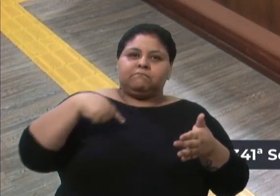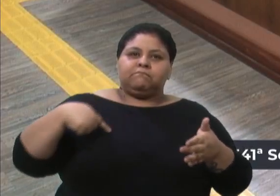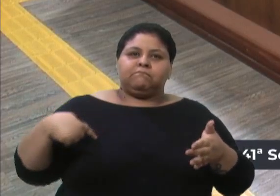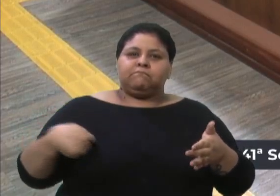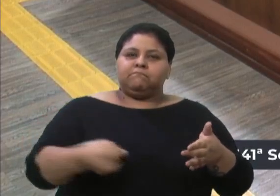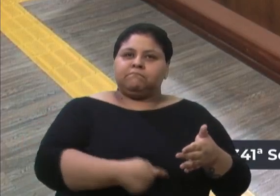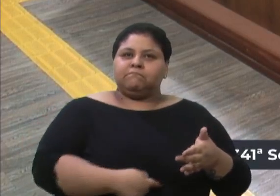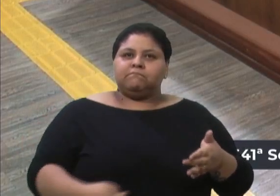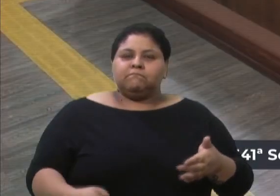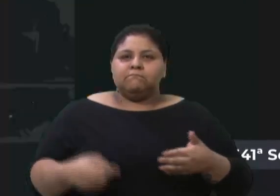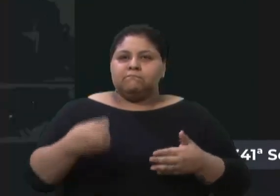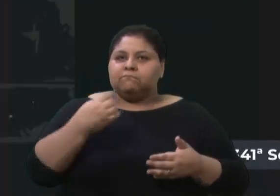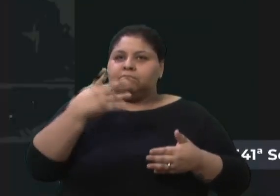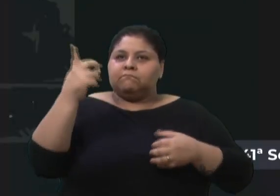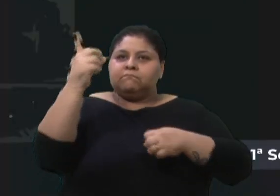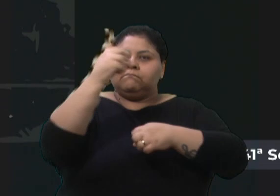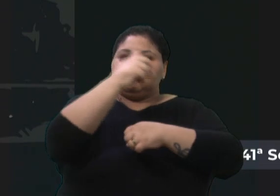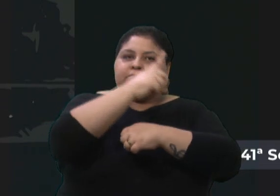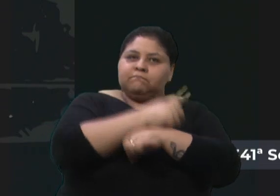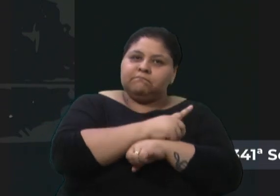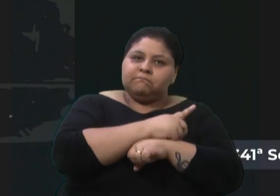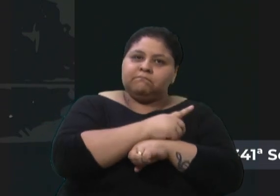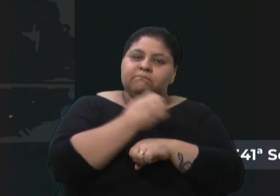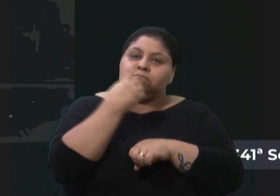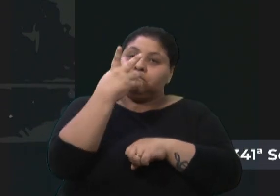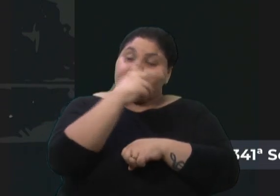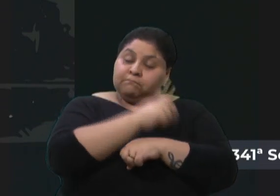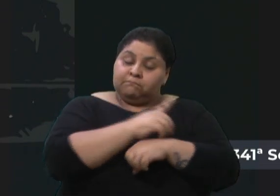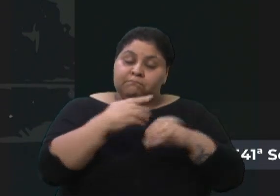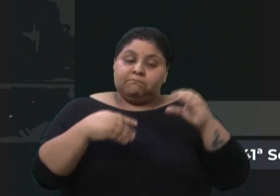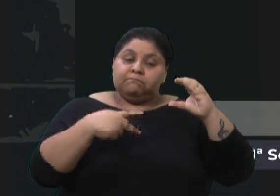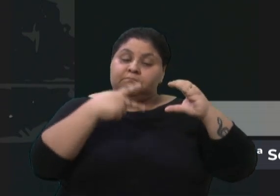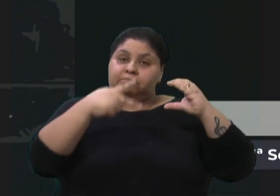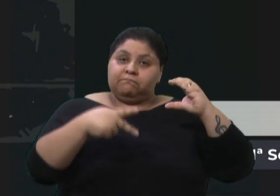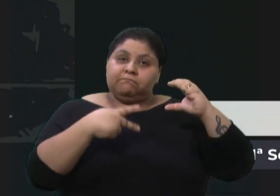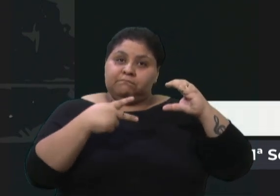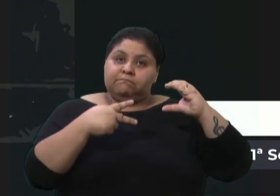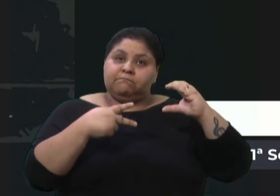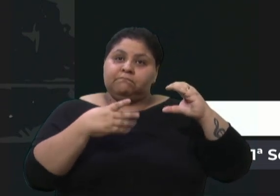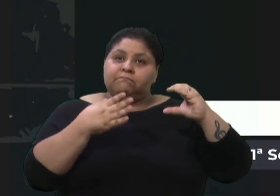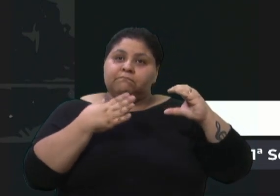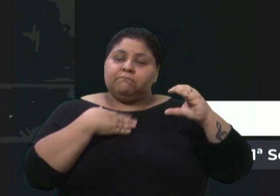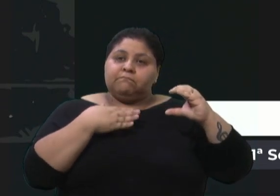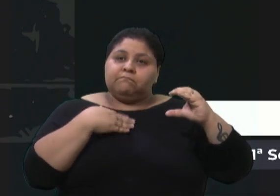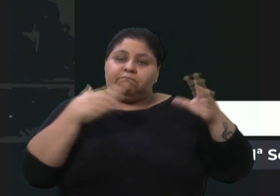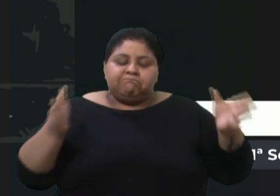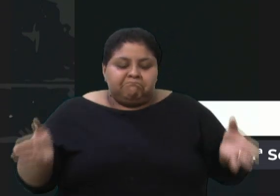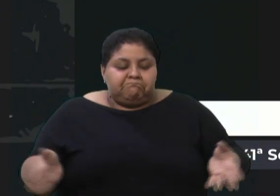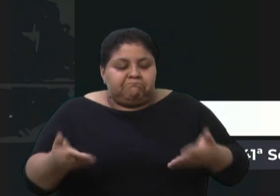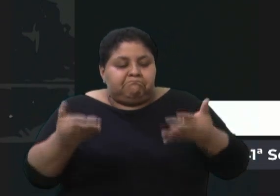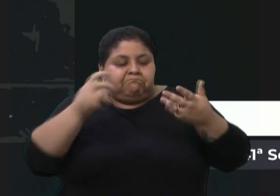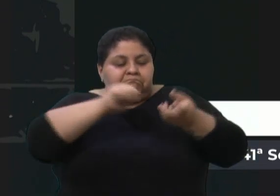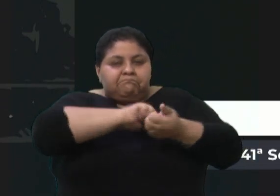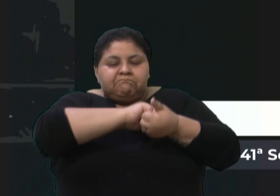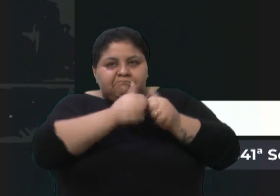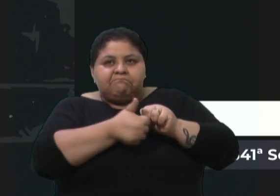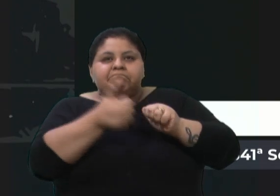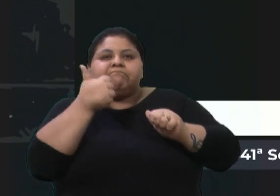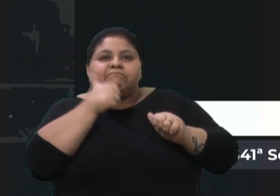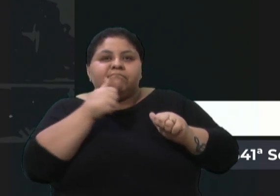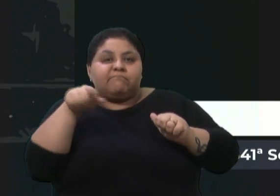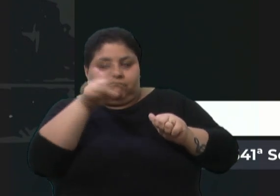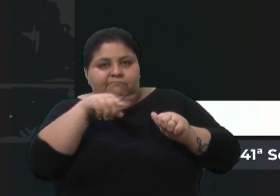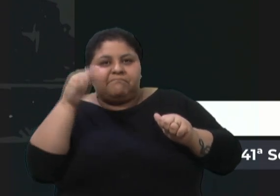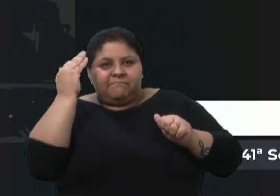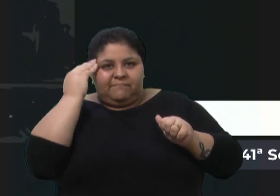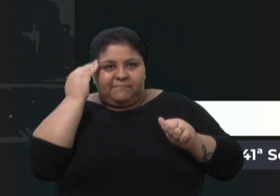Bom dia, senhor presidente. Bom dia, caros colegas. Eu sou entusiasta do futebol feminino, todos sabem.